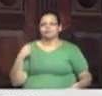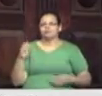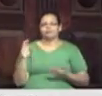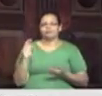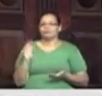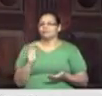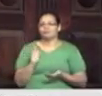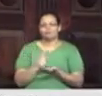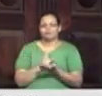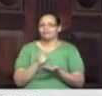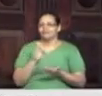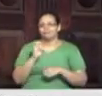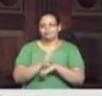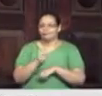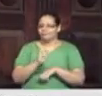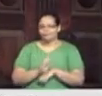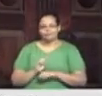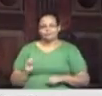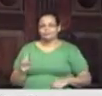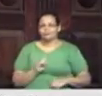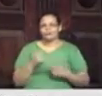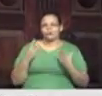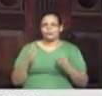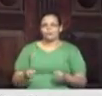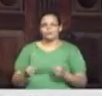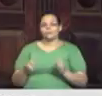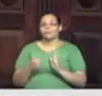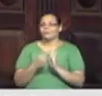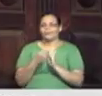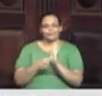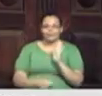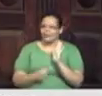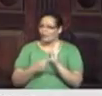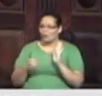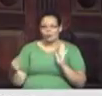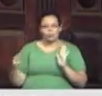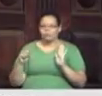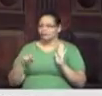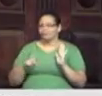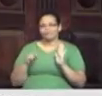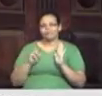Além disso significar a aprovação de uma matéria ilegal.